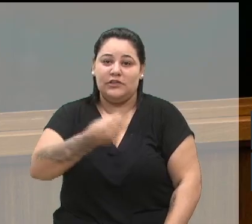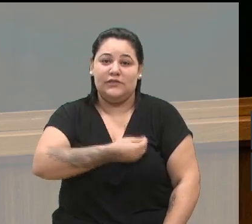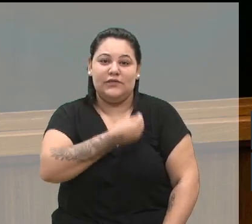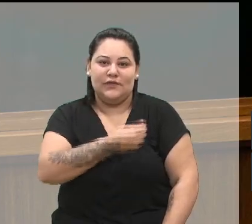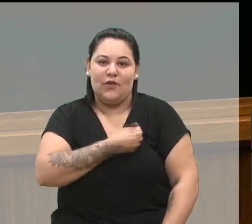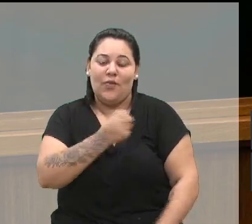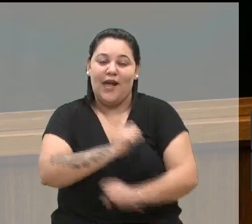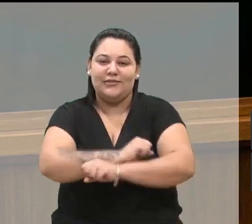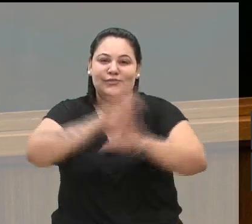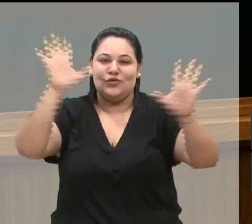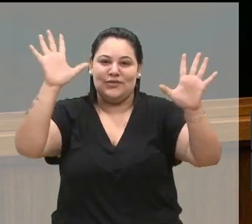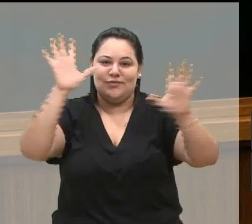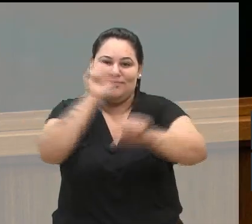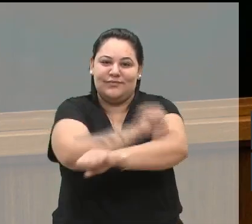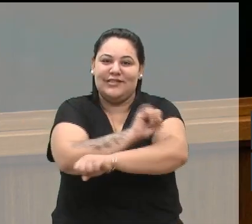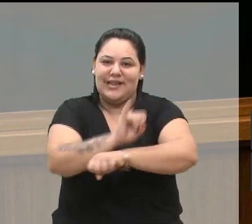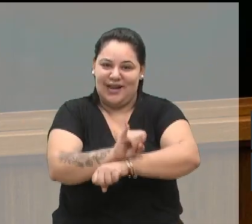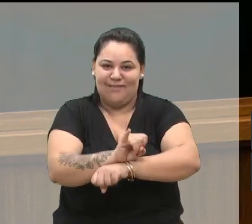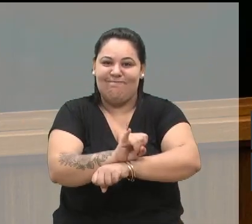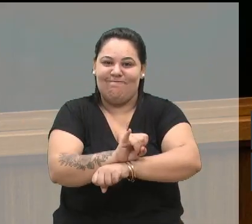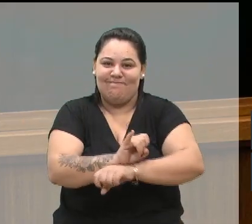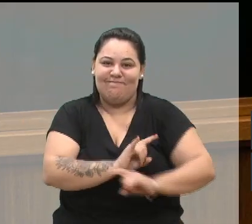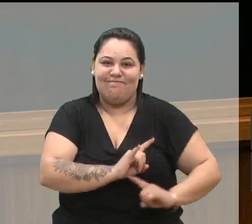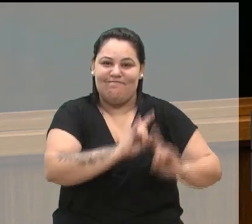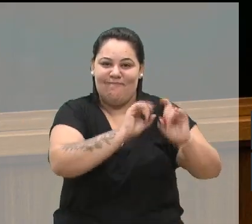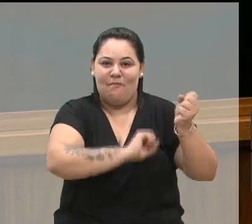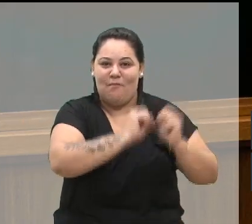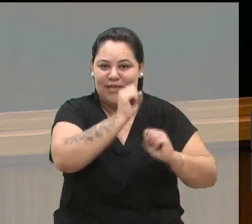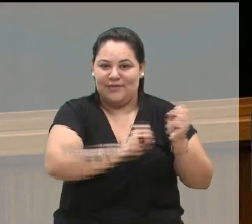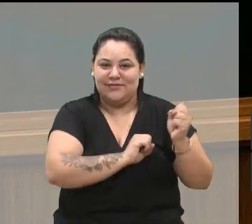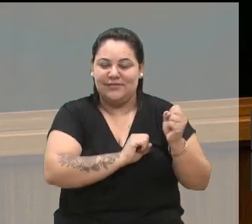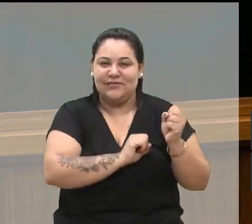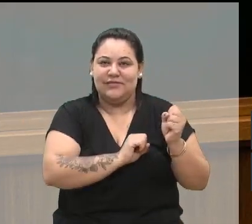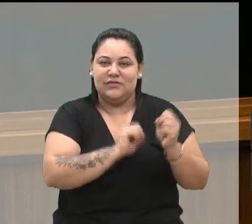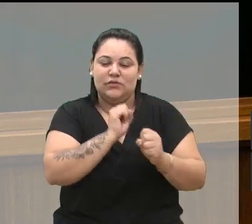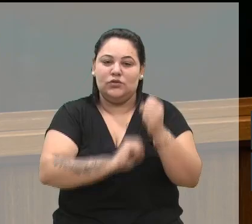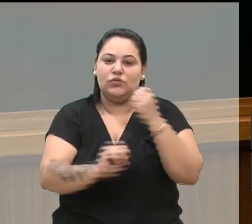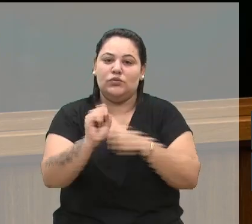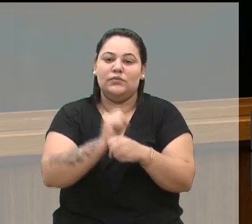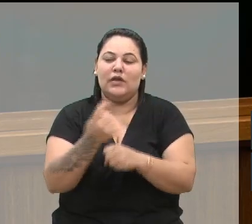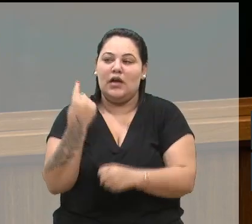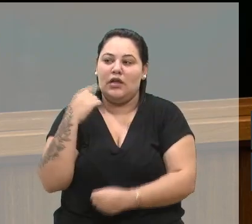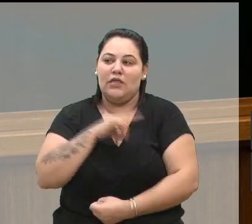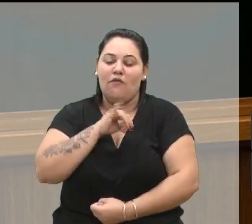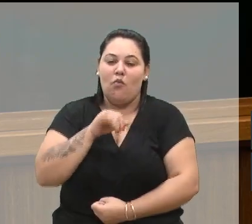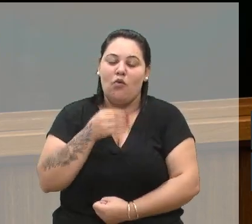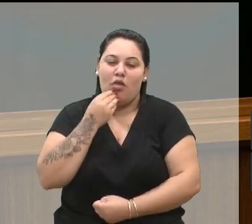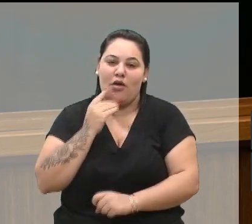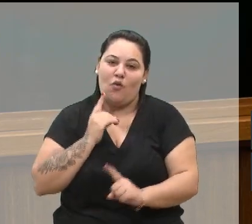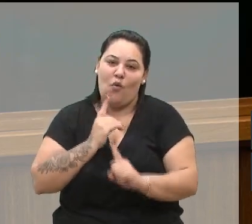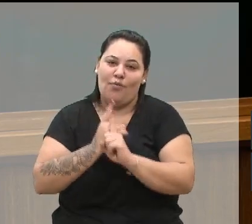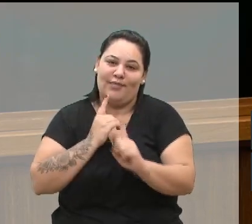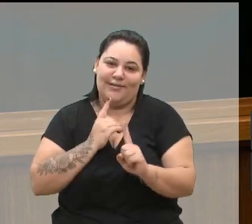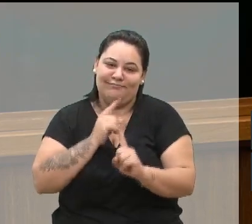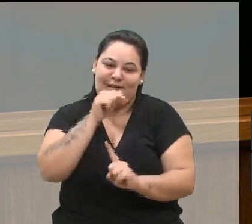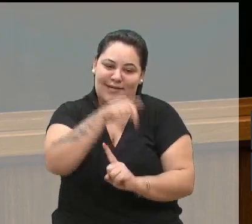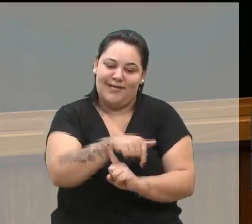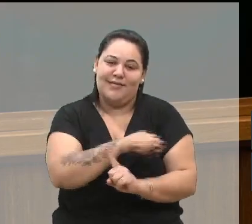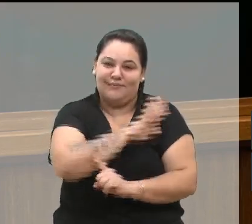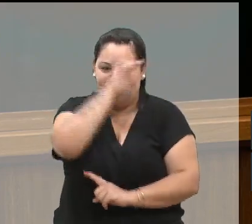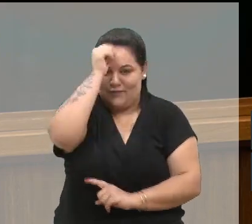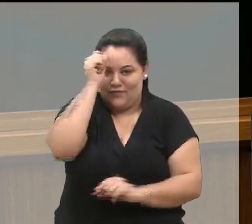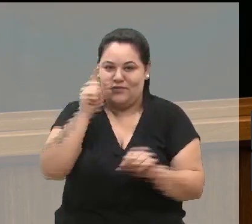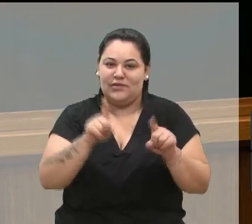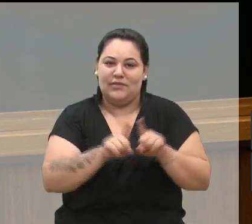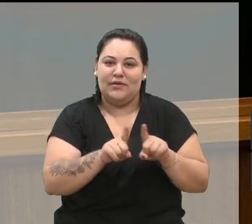gasola. E o ano passado nós tivemos a oportunidade de encontrá-la várias vezes, inclusive aqui na Câmara, quando